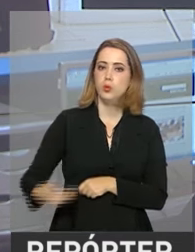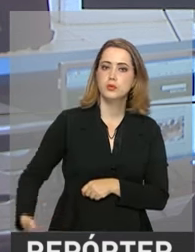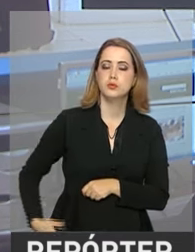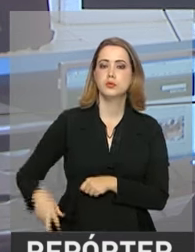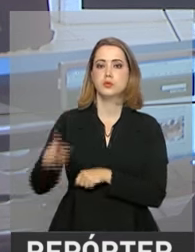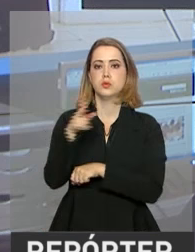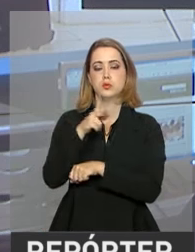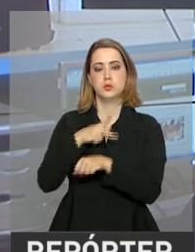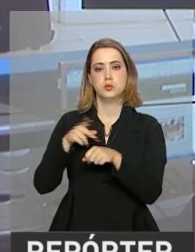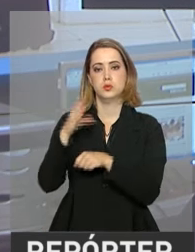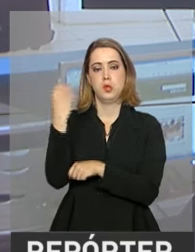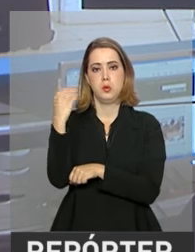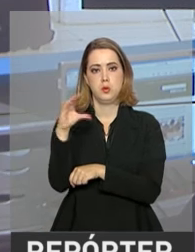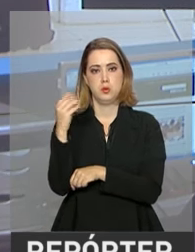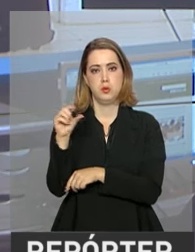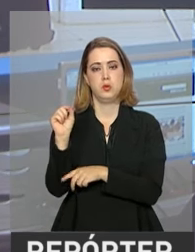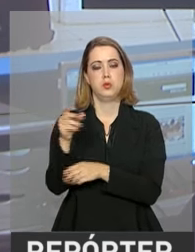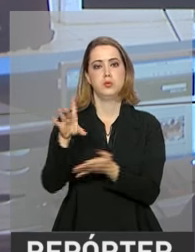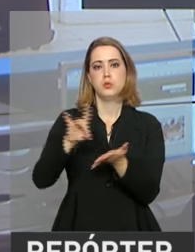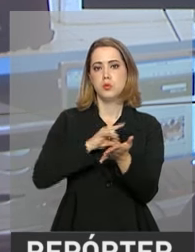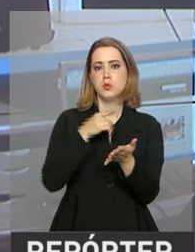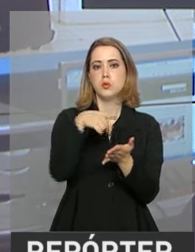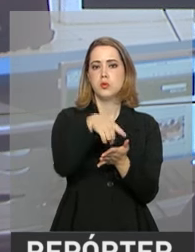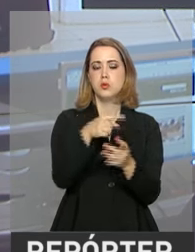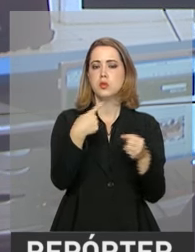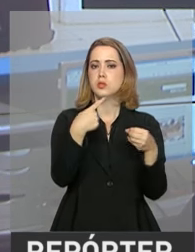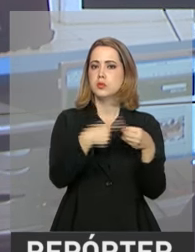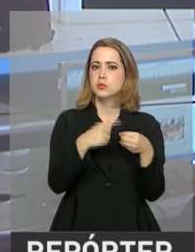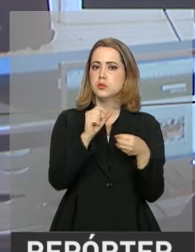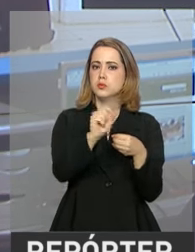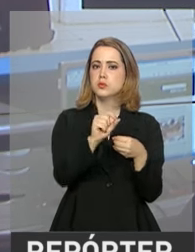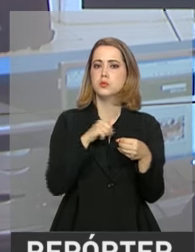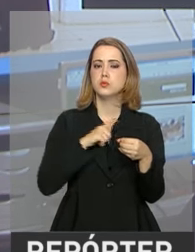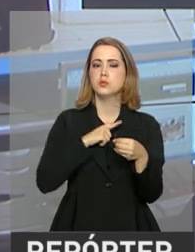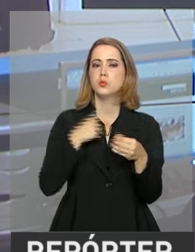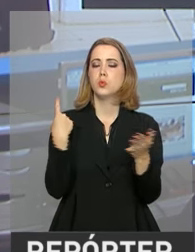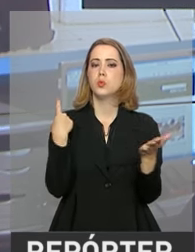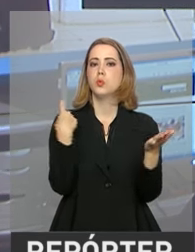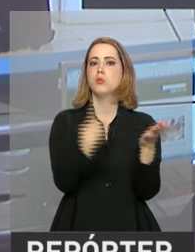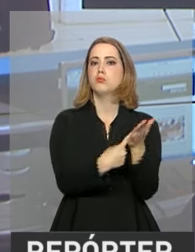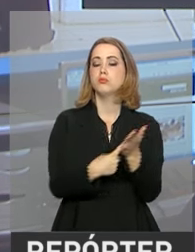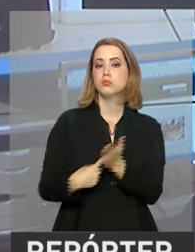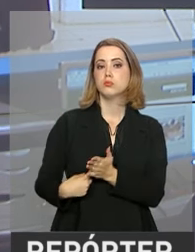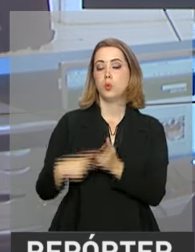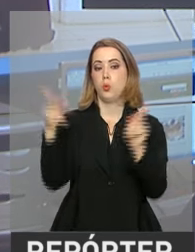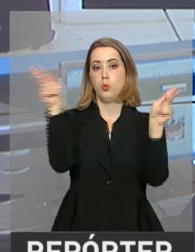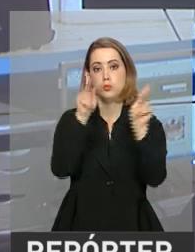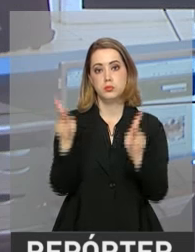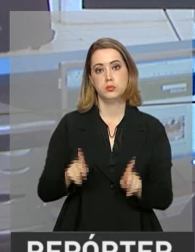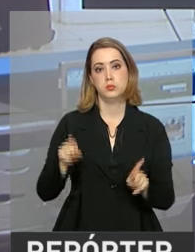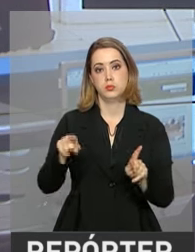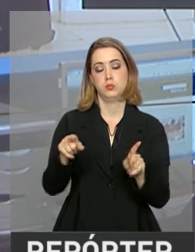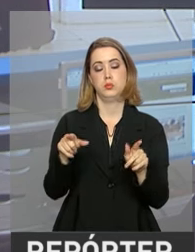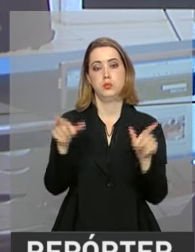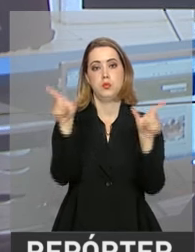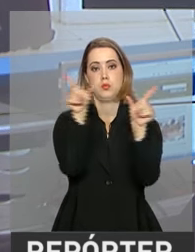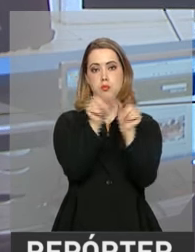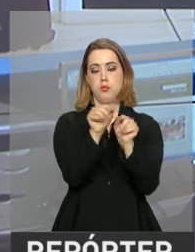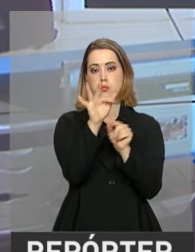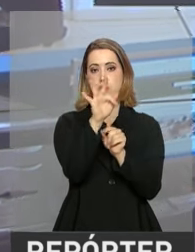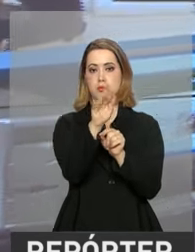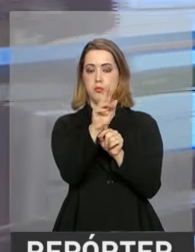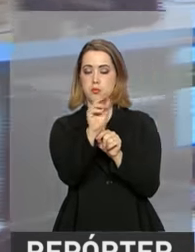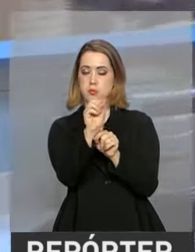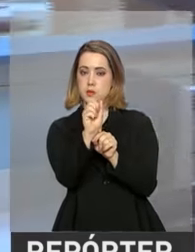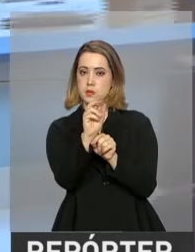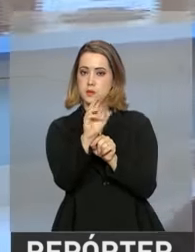Colômbia assinou agora a pouco na cidade de Catena das Índias o acordo de paz com as forças armadas revolucionárias da Colômbia as Farc